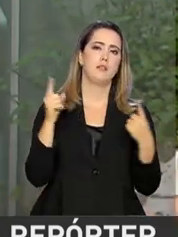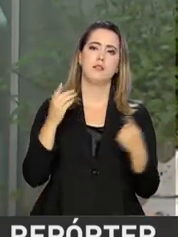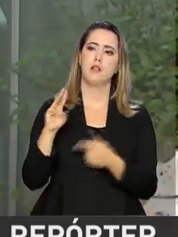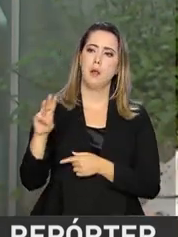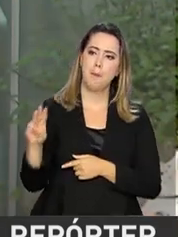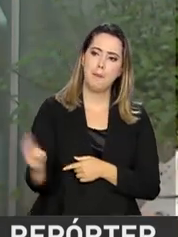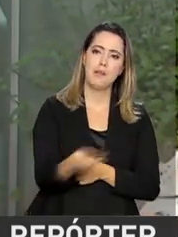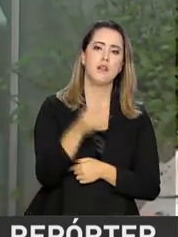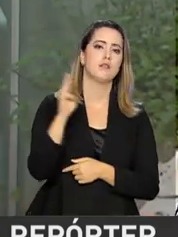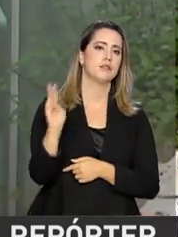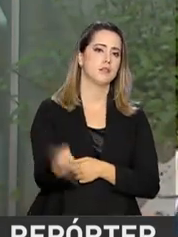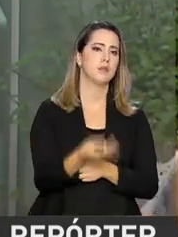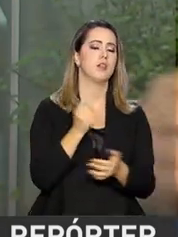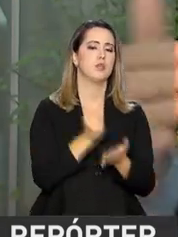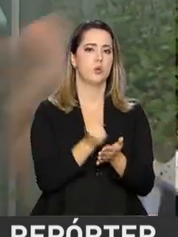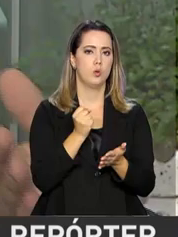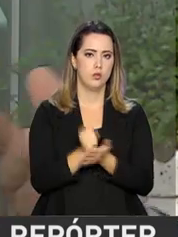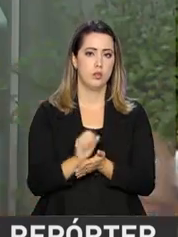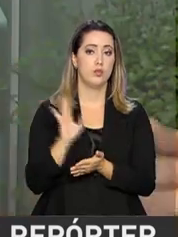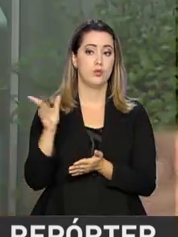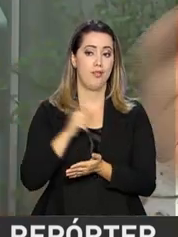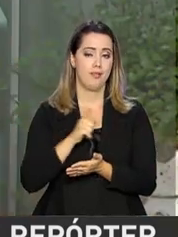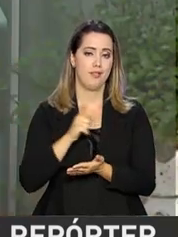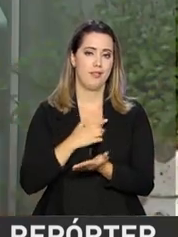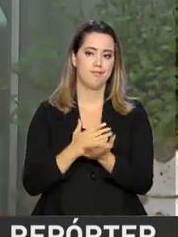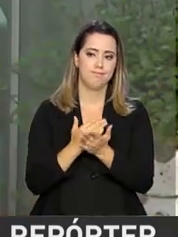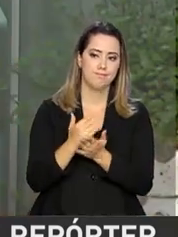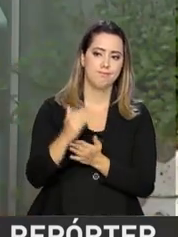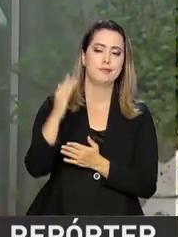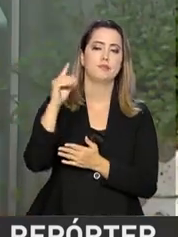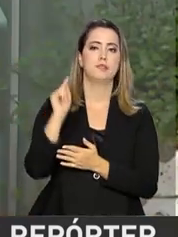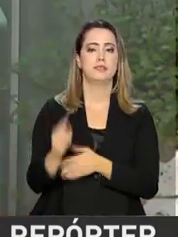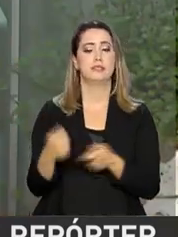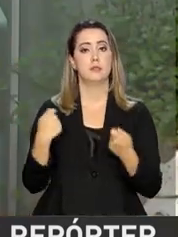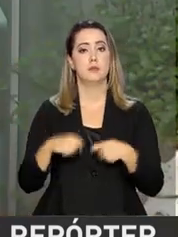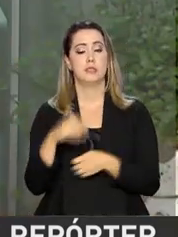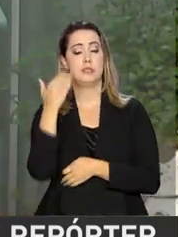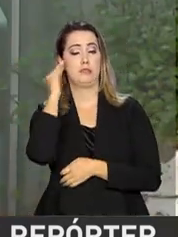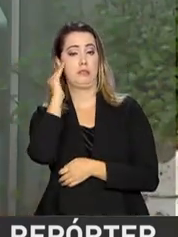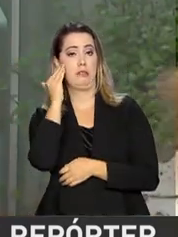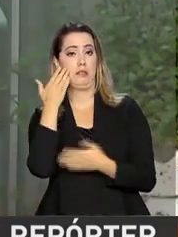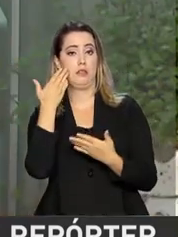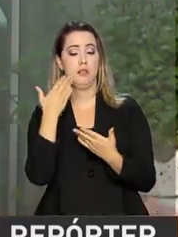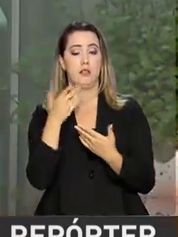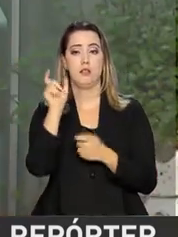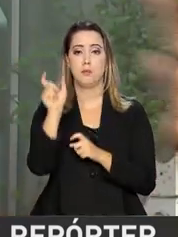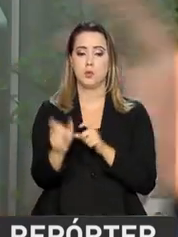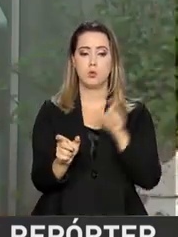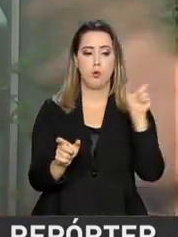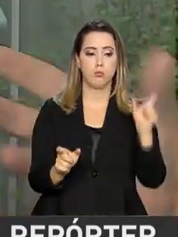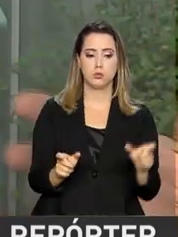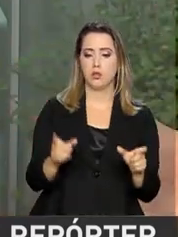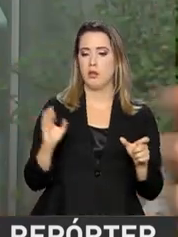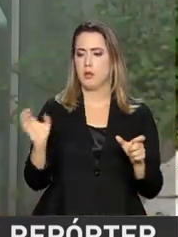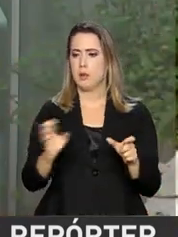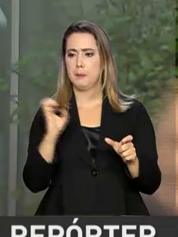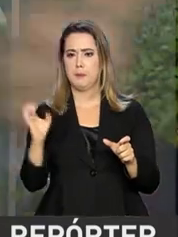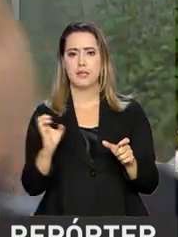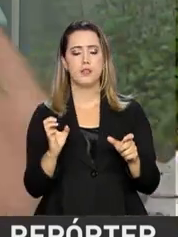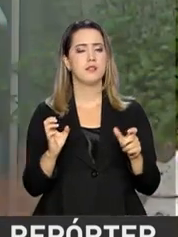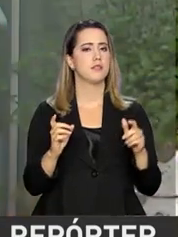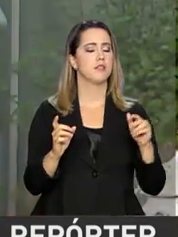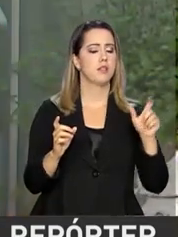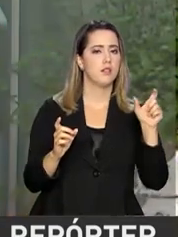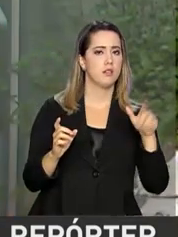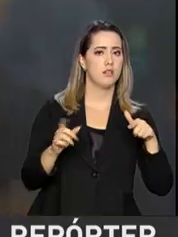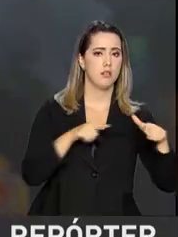andamento e que, por certo, demorarão um certo tempo para que, se entenderem necessário trabalhadores e empregadores daquela relação de trabalho, se